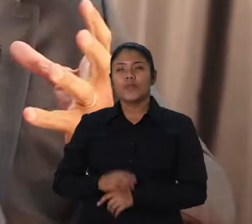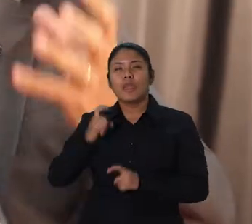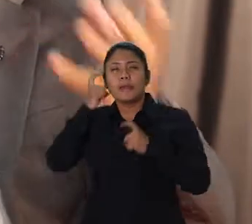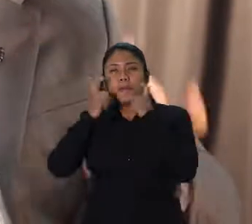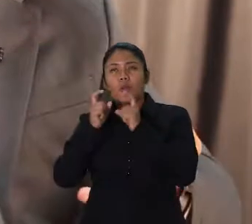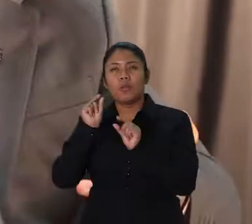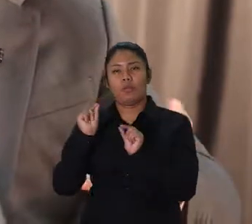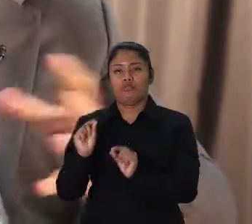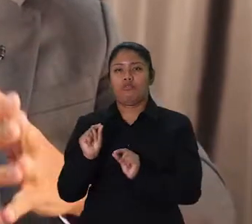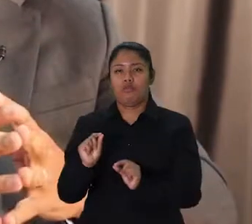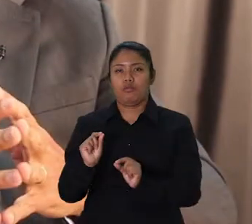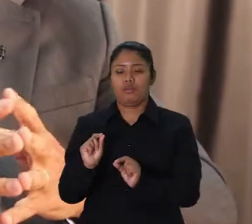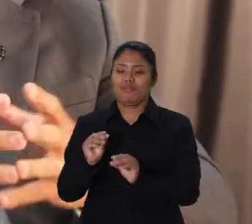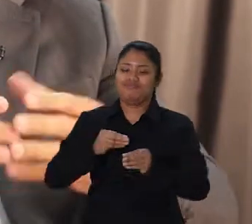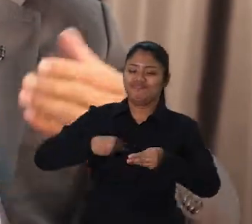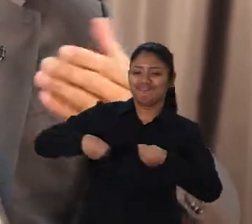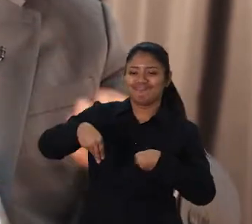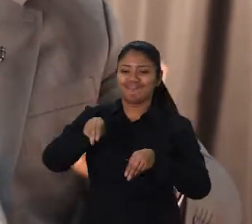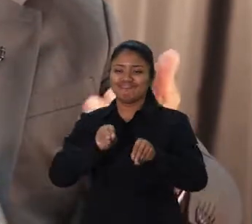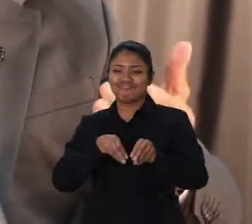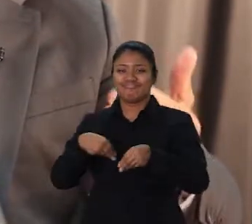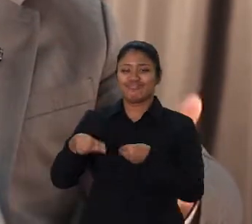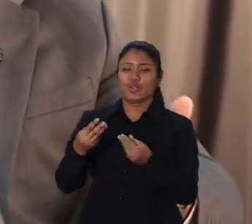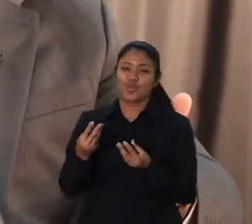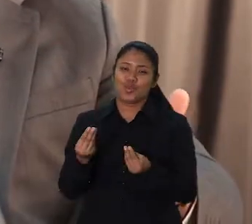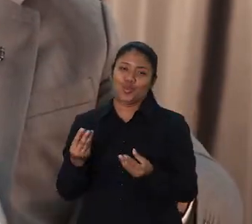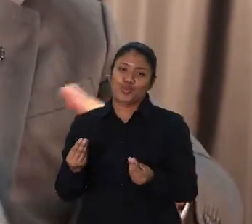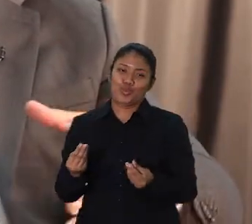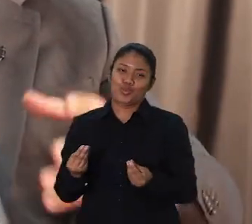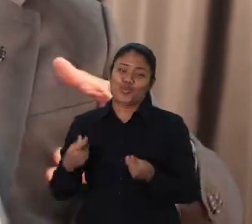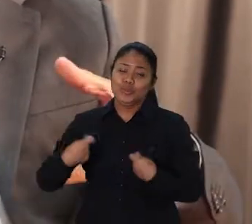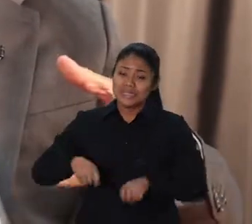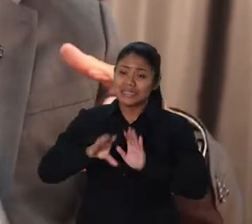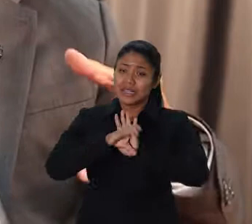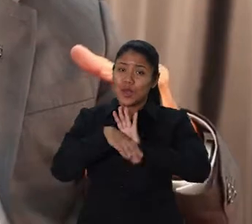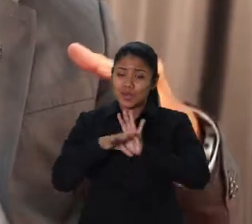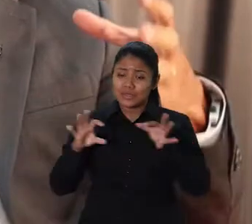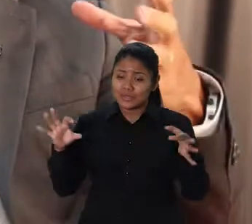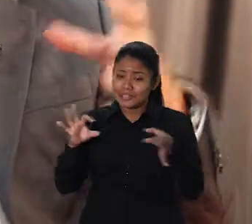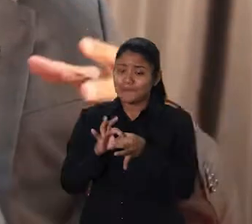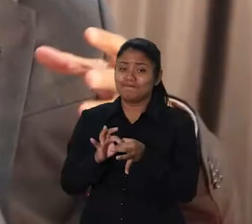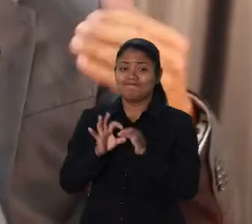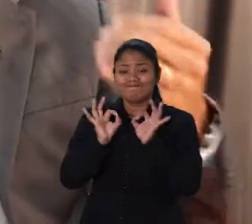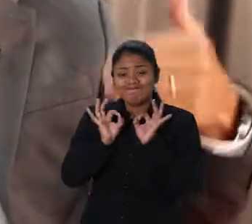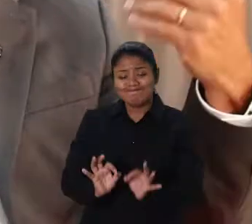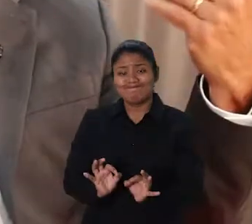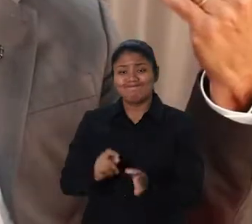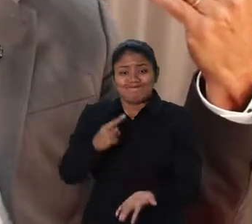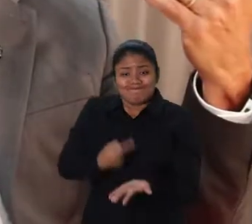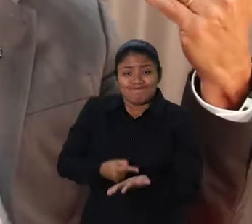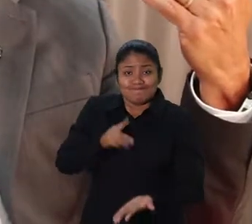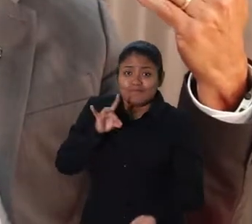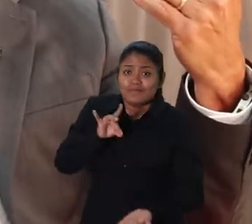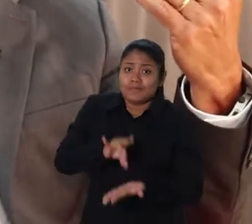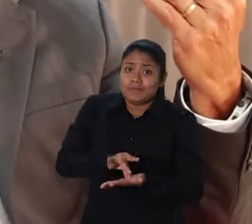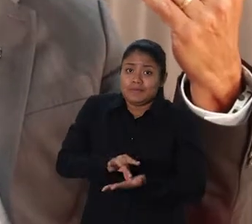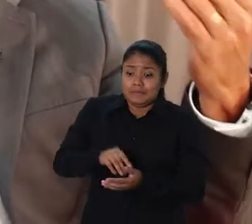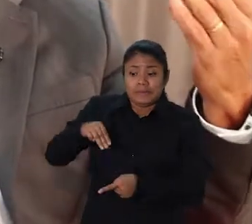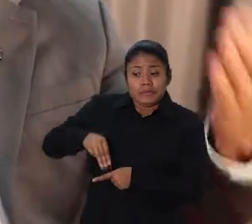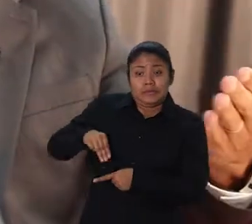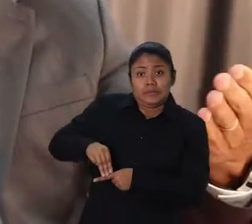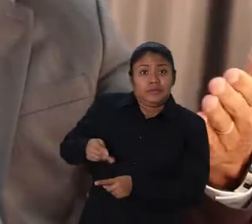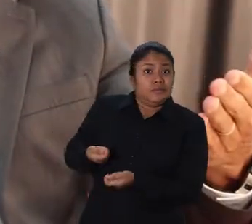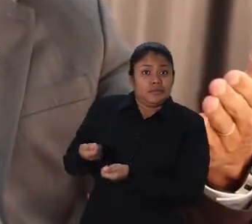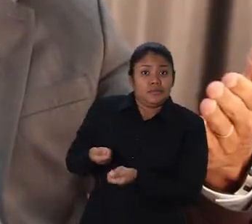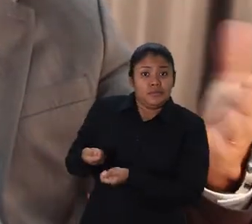nos preocupa é a flexibilização excessiva a falta de conceitos mais amarrados dando ou ao huse qual